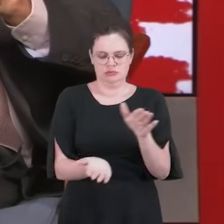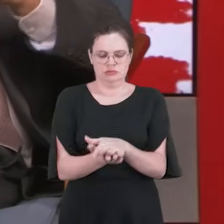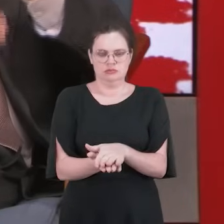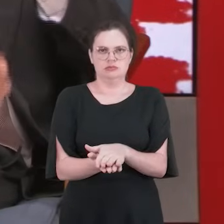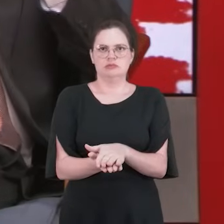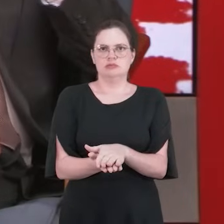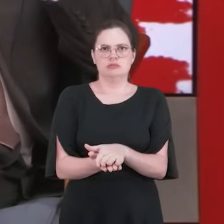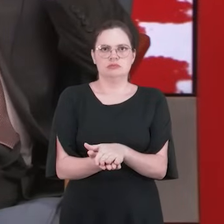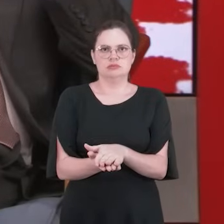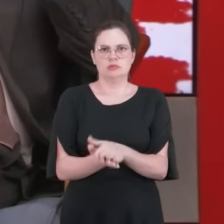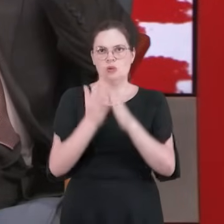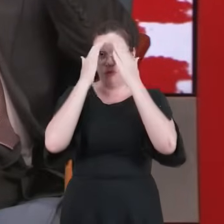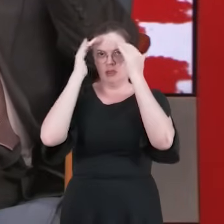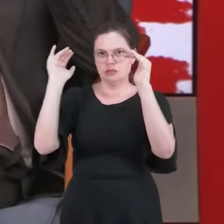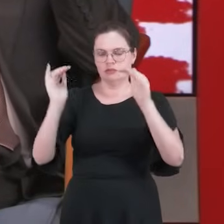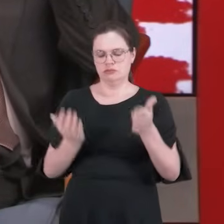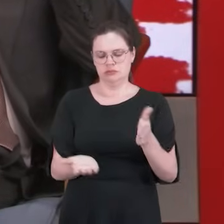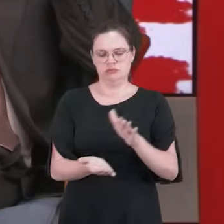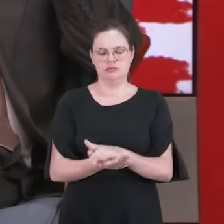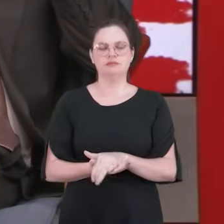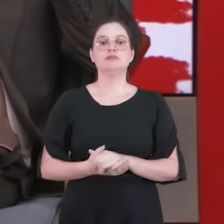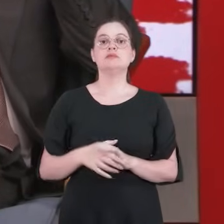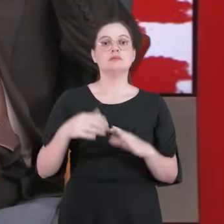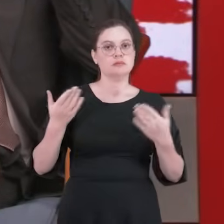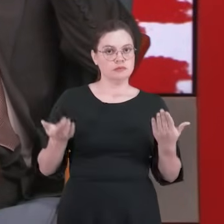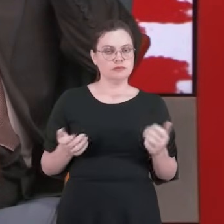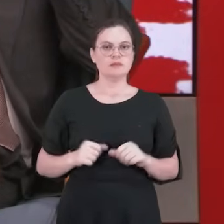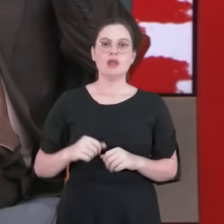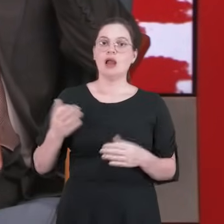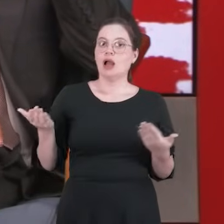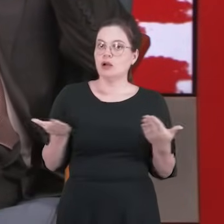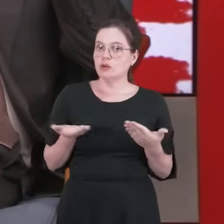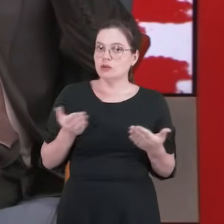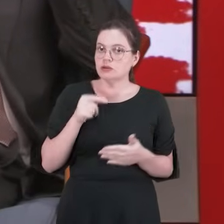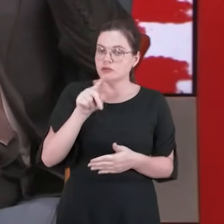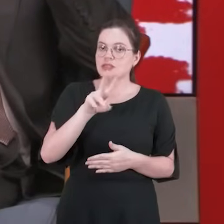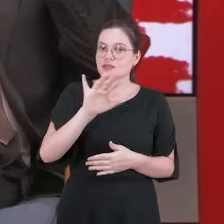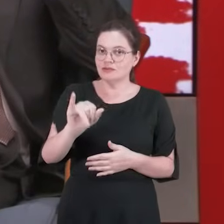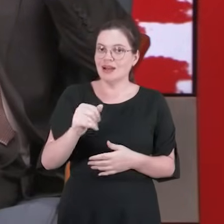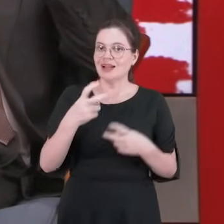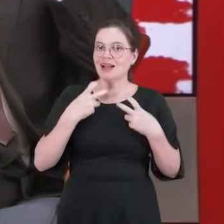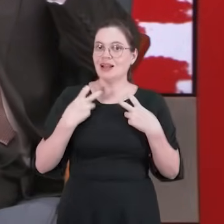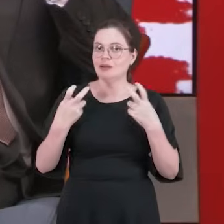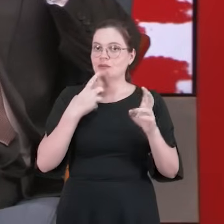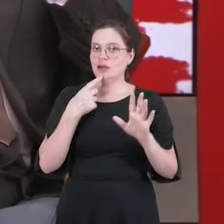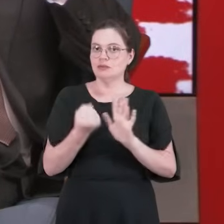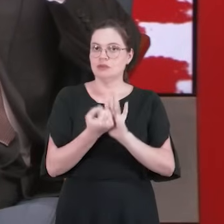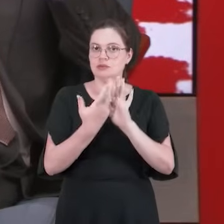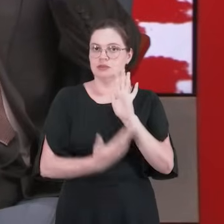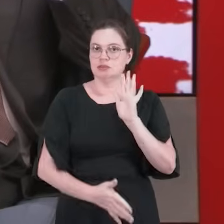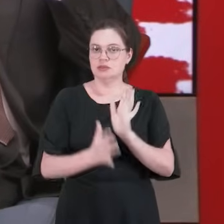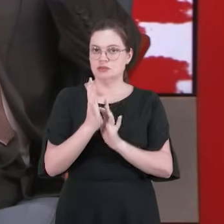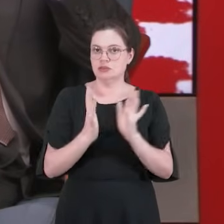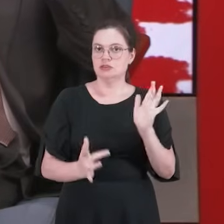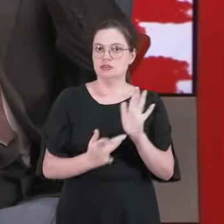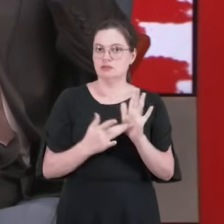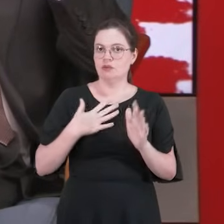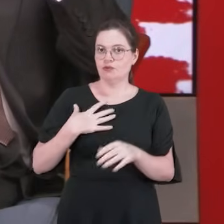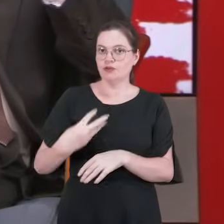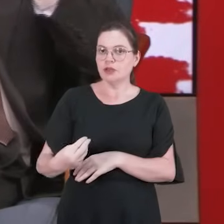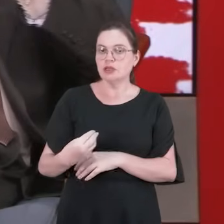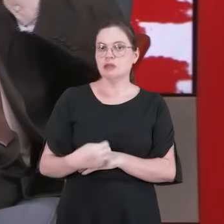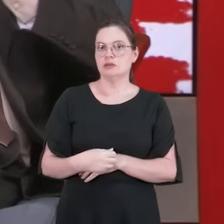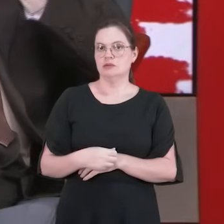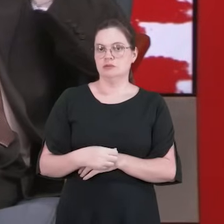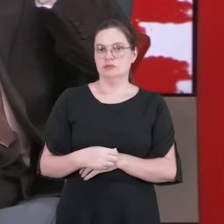Bíblia. Aí o Senhor disse assim: agora você vai clamar pelo sangue do meu